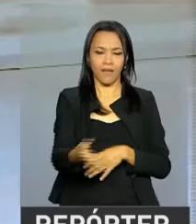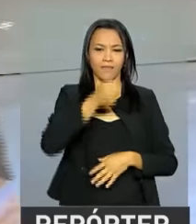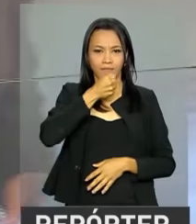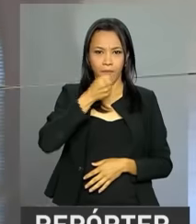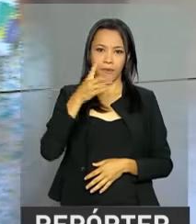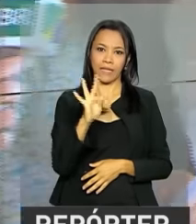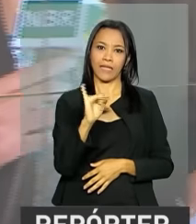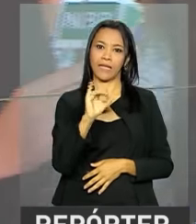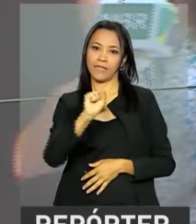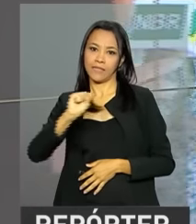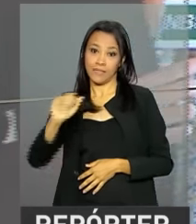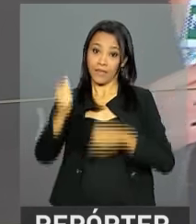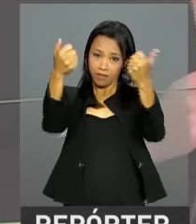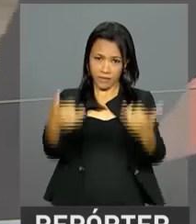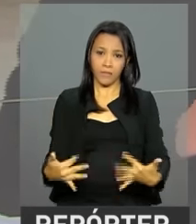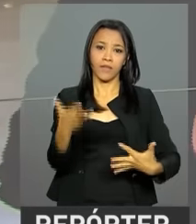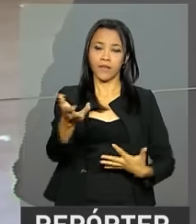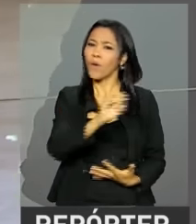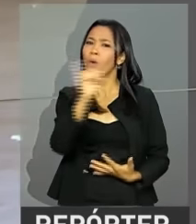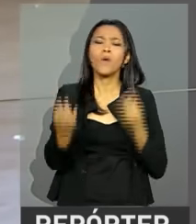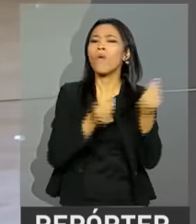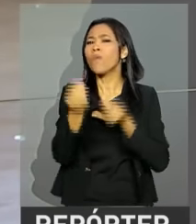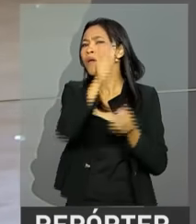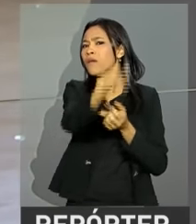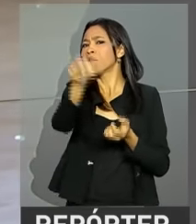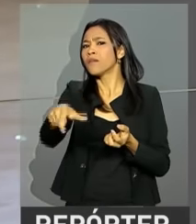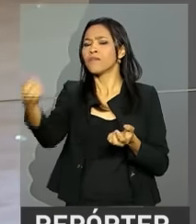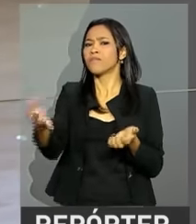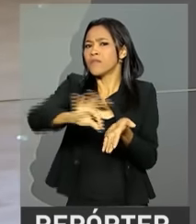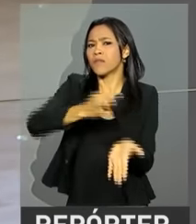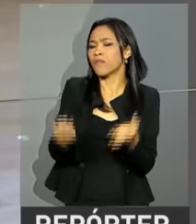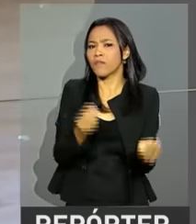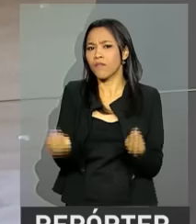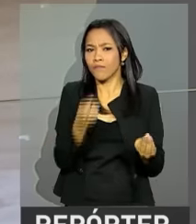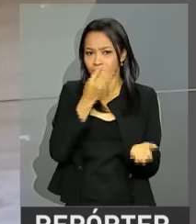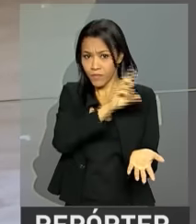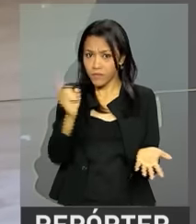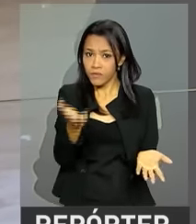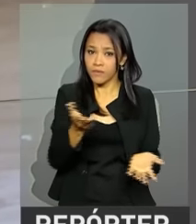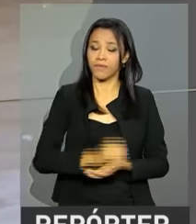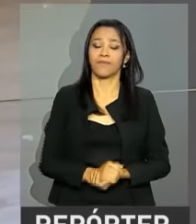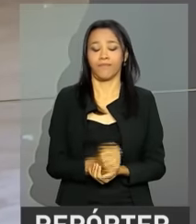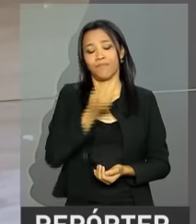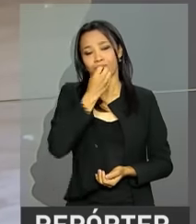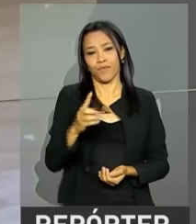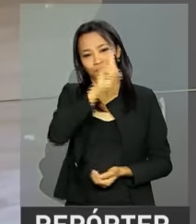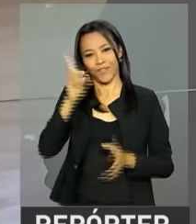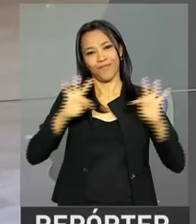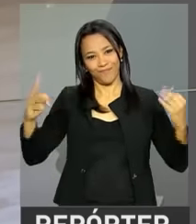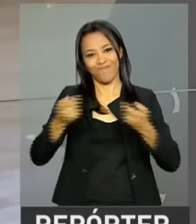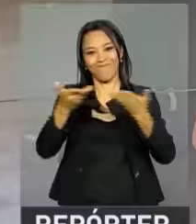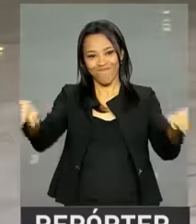detalhes ao vivo pra gente oi Taíssa Como é que os candidatos podem fazer para se inscrever Bom dia Bom dia Renata Bom dia a